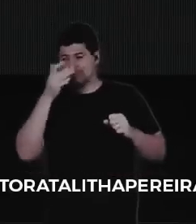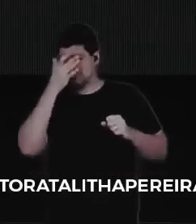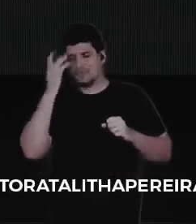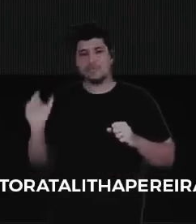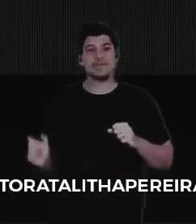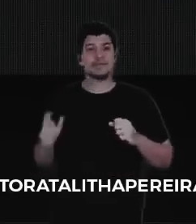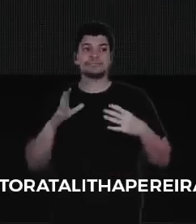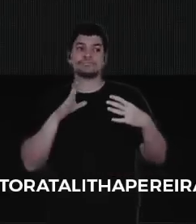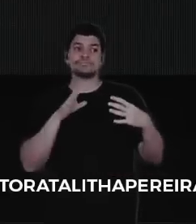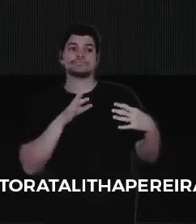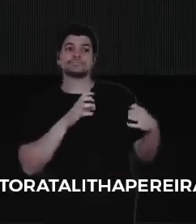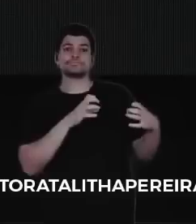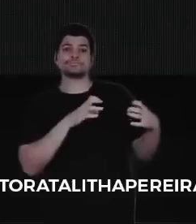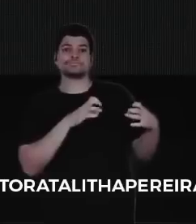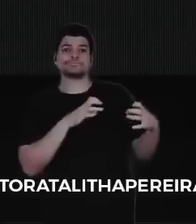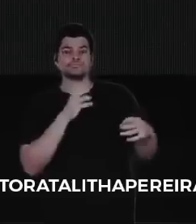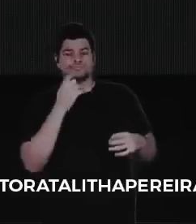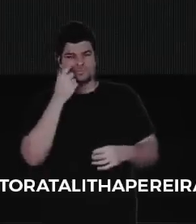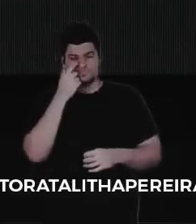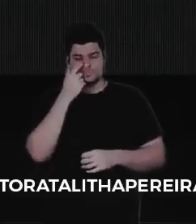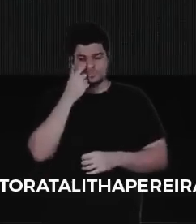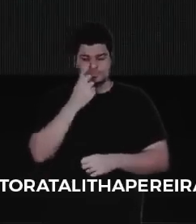pessoa reclamar.